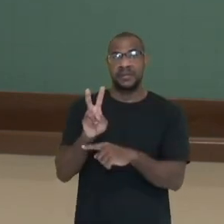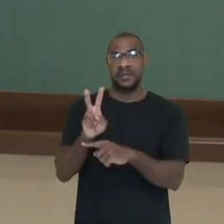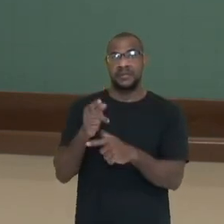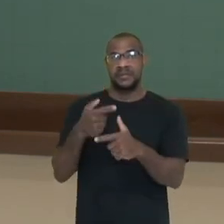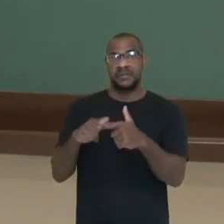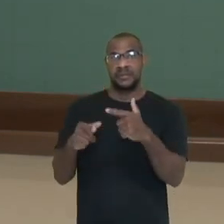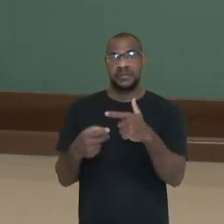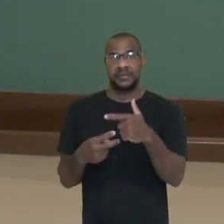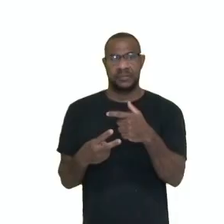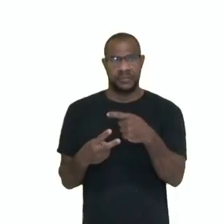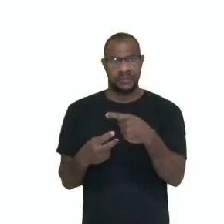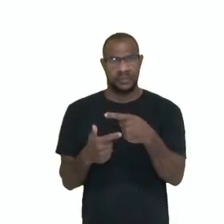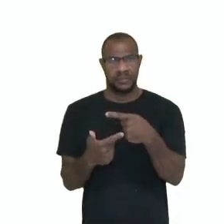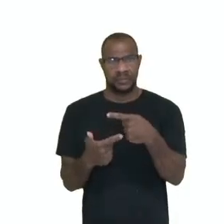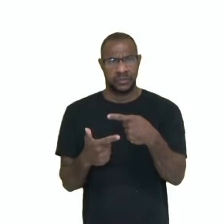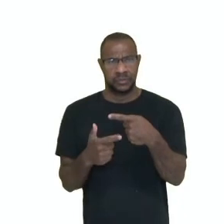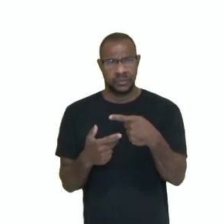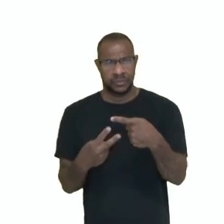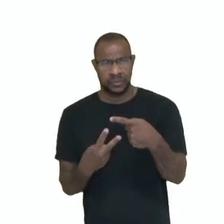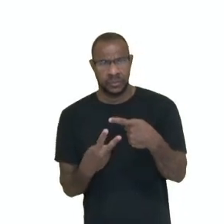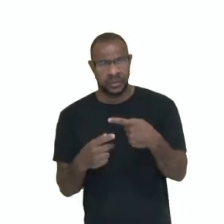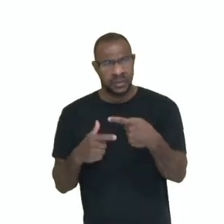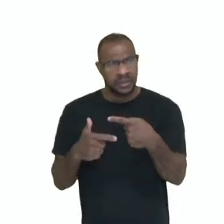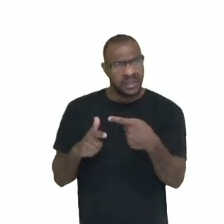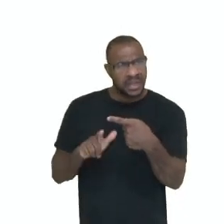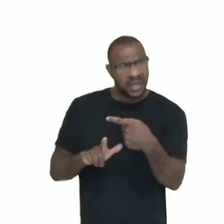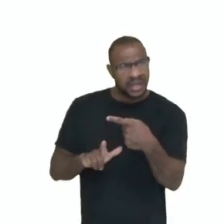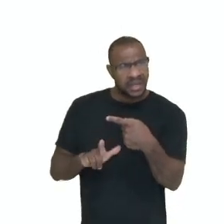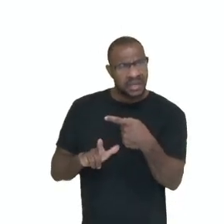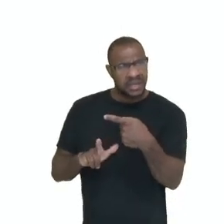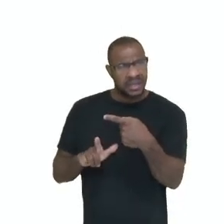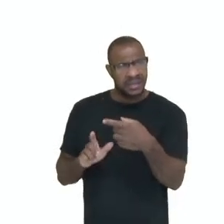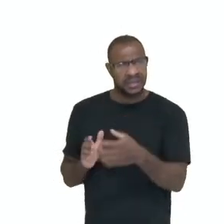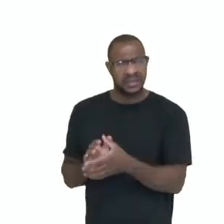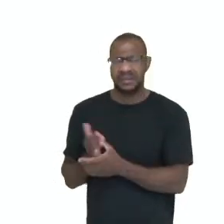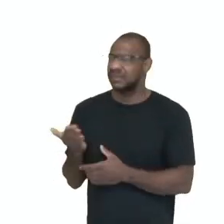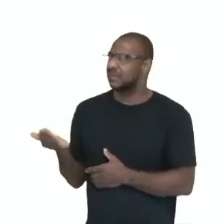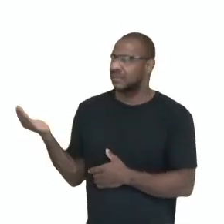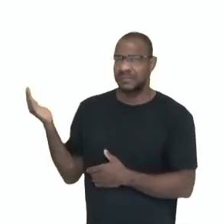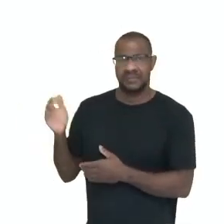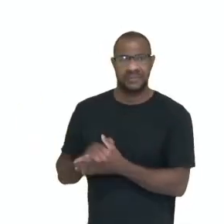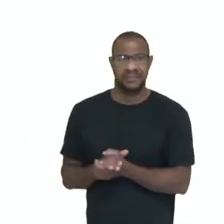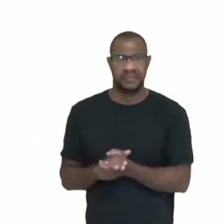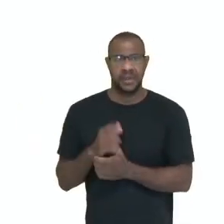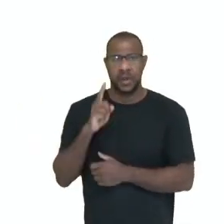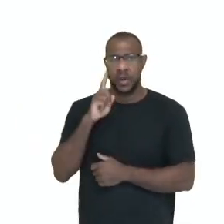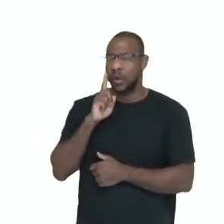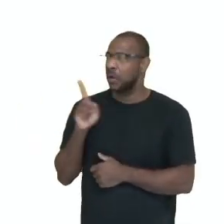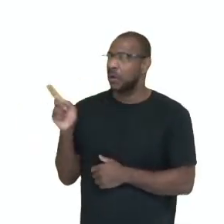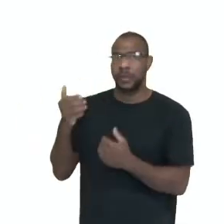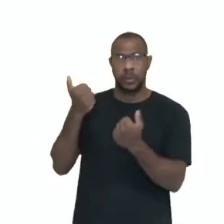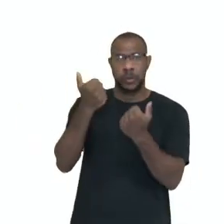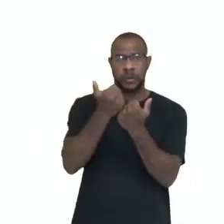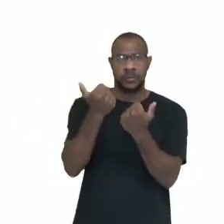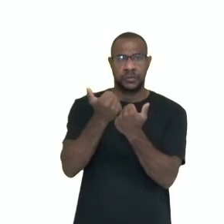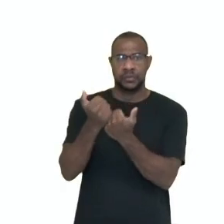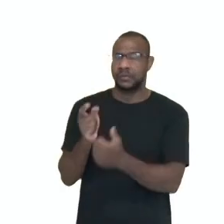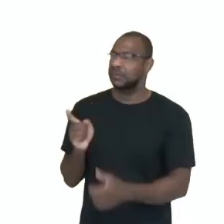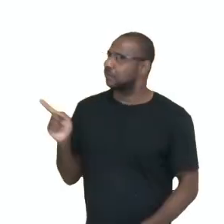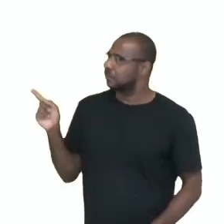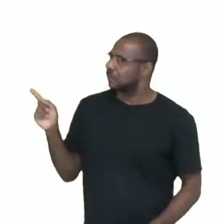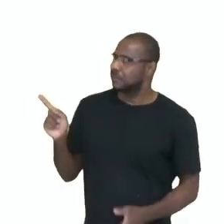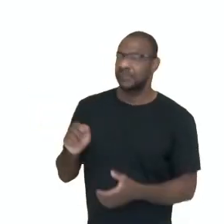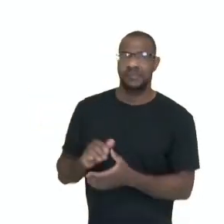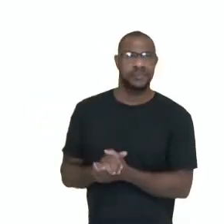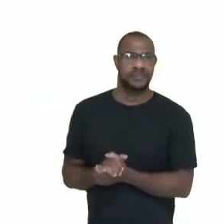2Ls. O N é 4, a velocidade 280, dividido por 2 vezes 0,8. Fez o cálculo bonitinho,